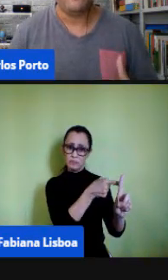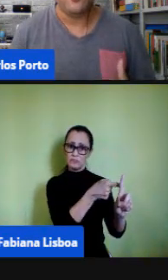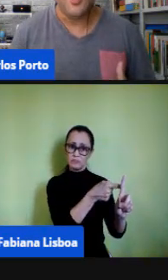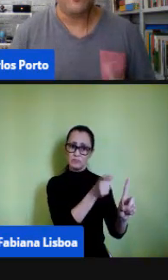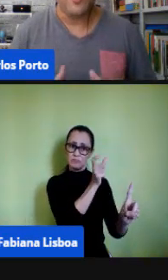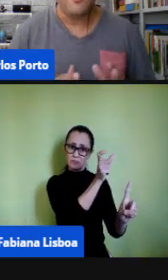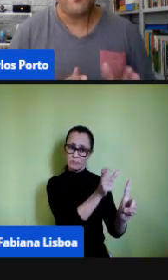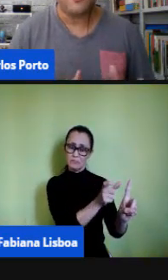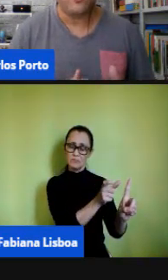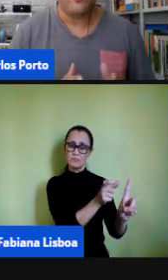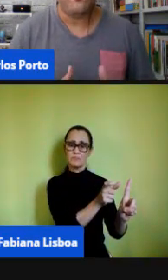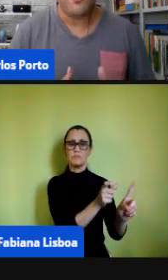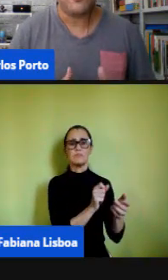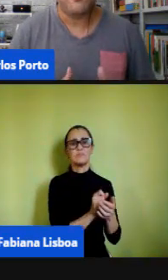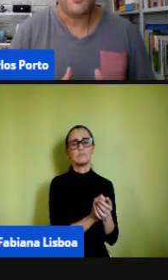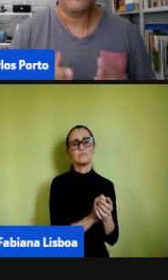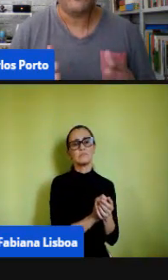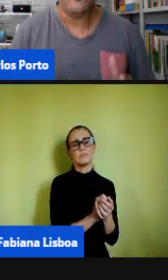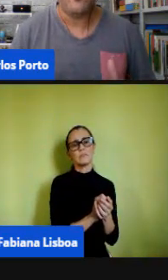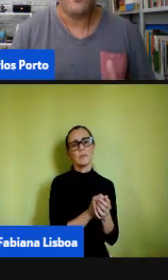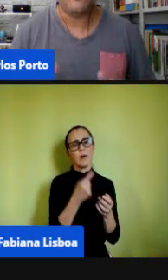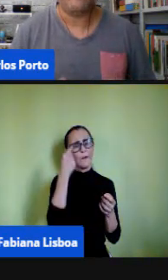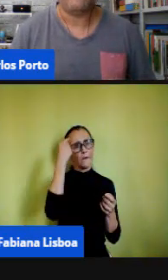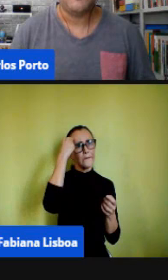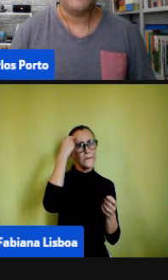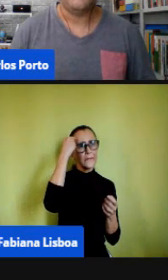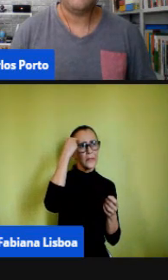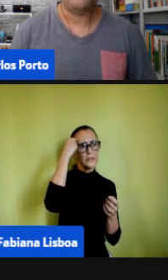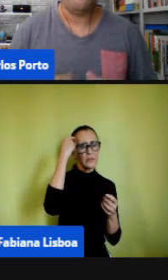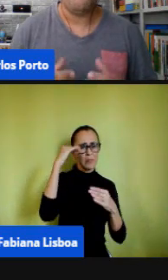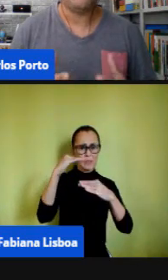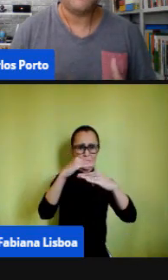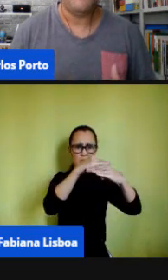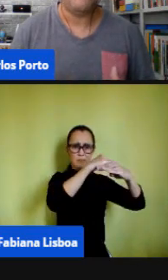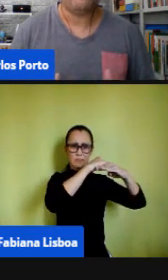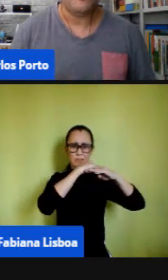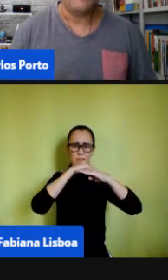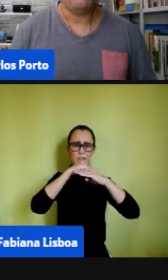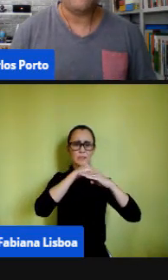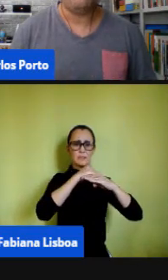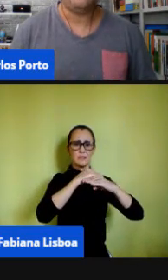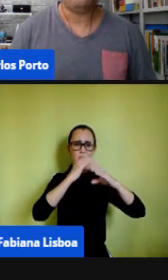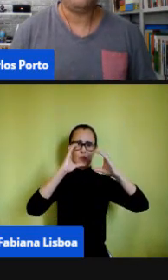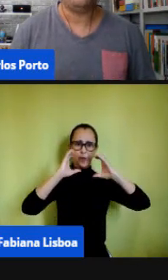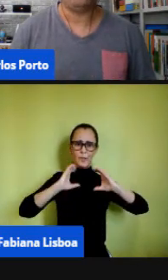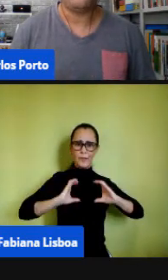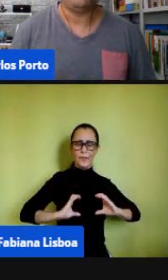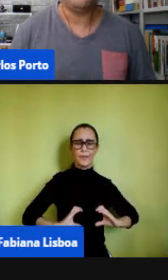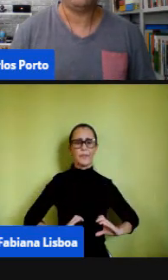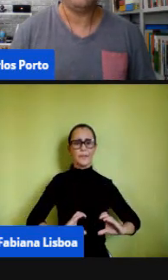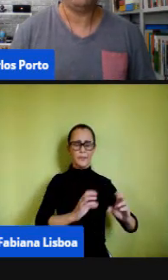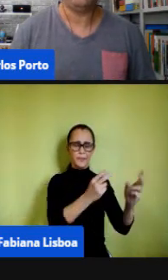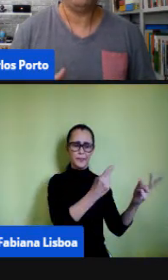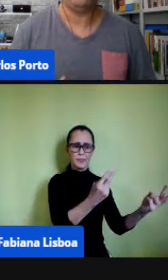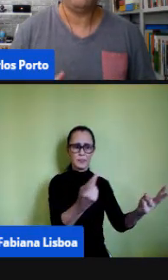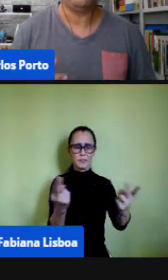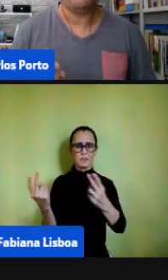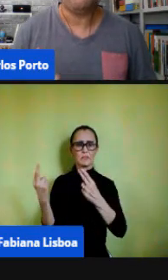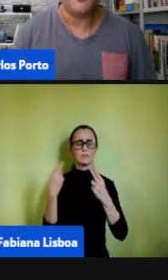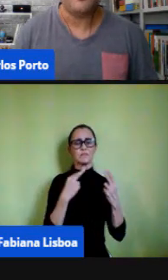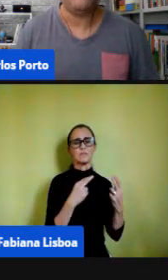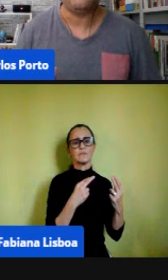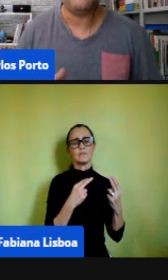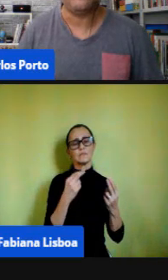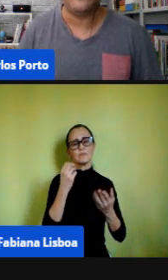consistente em padrões de pensamento, sentimentos, né, comportamentos, favorecendo o